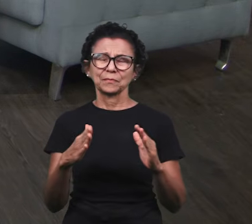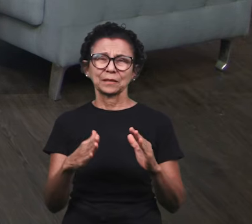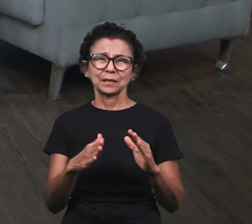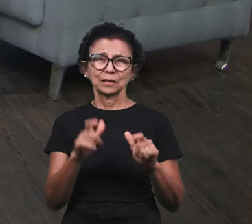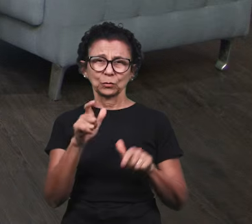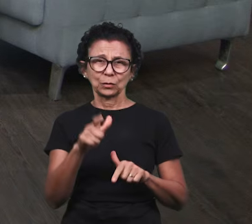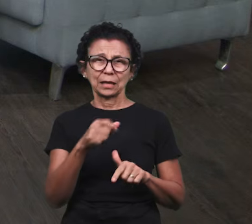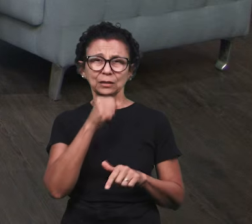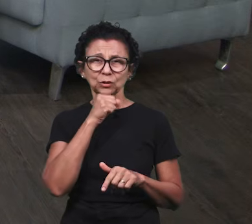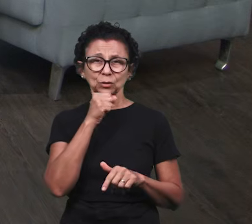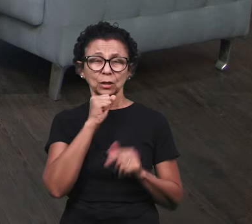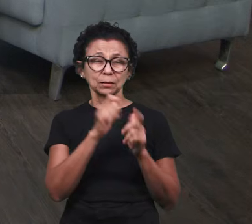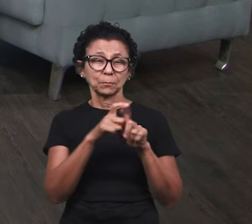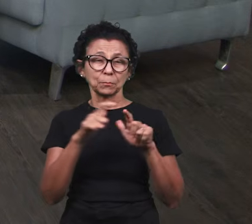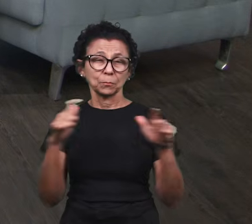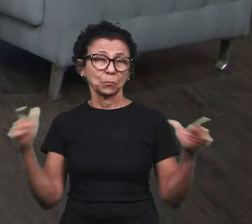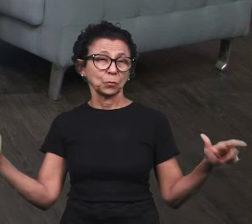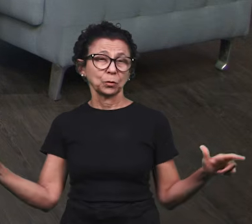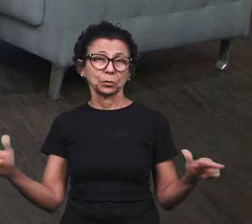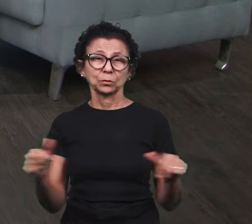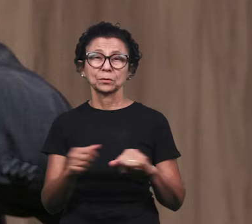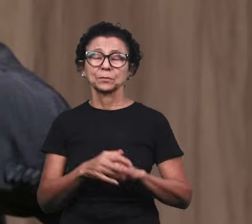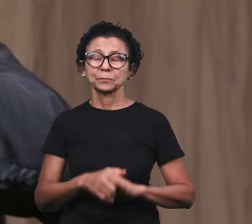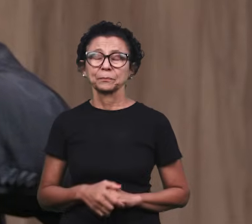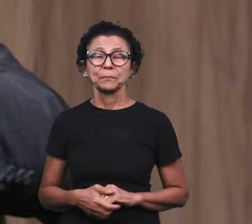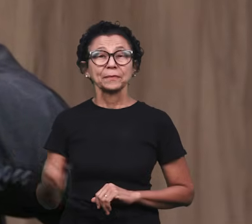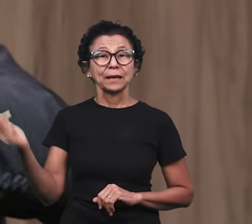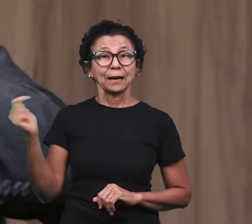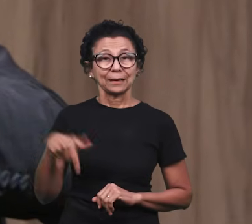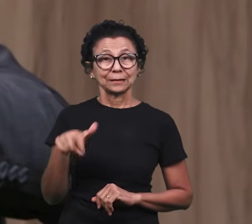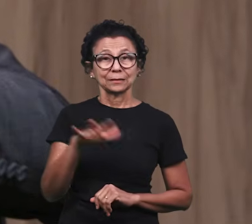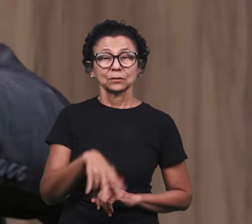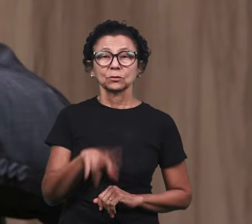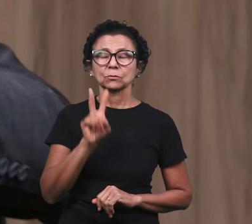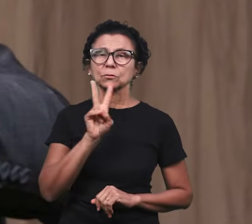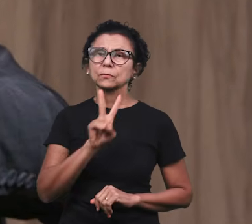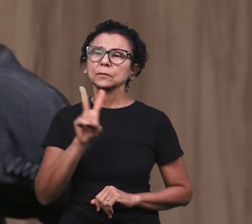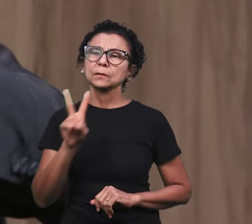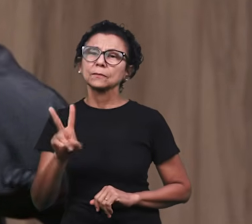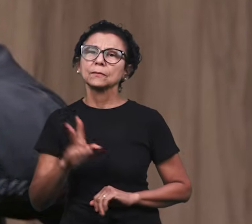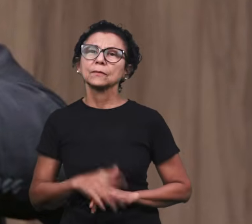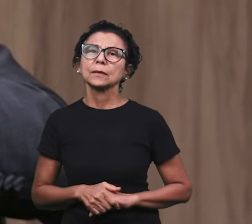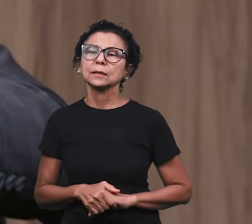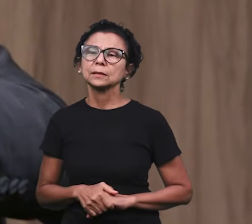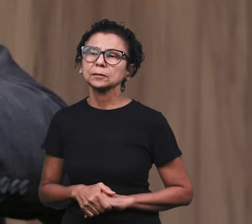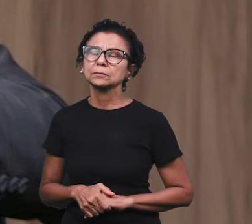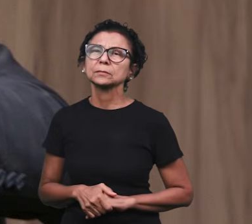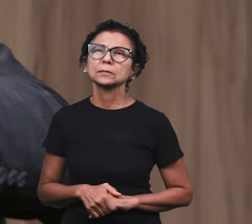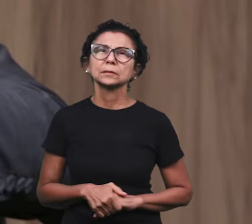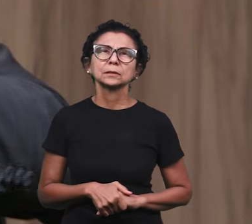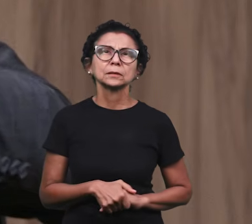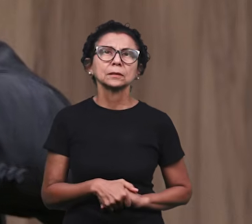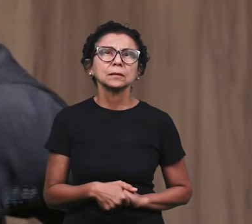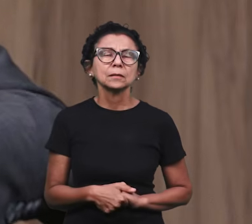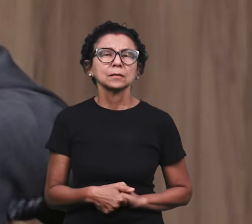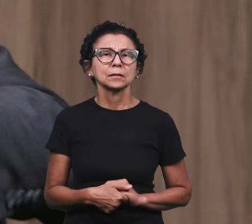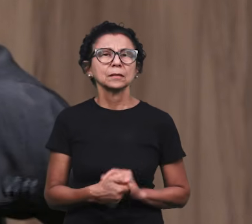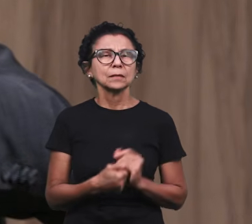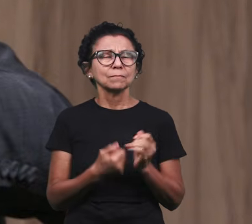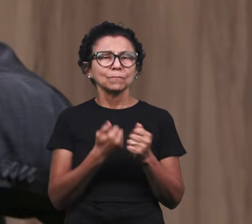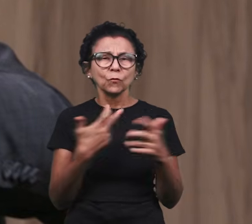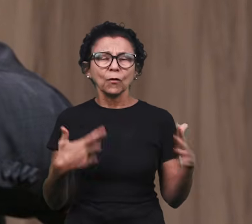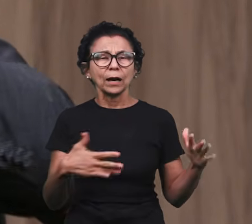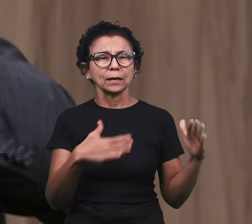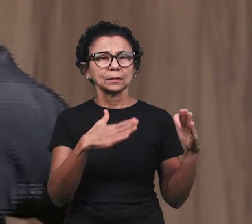Velha, do Espírito Santo, né? Aqui em Vila Velha, nós temos o maior número de LPIs. São